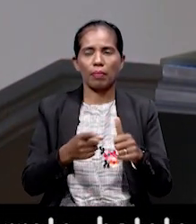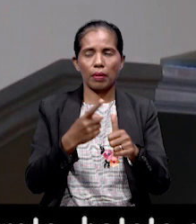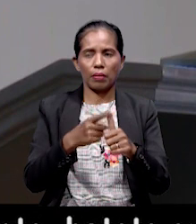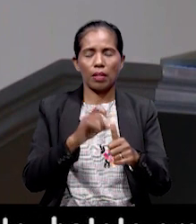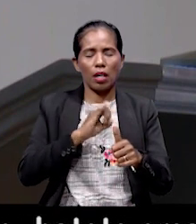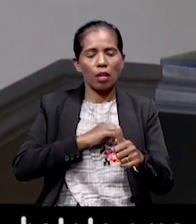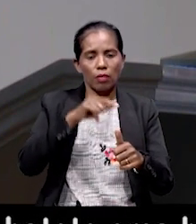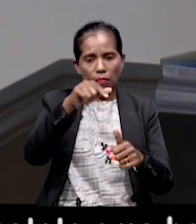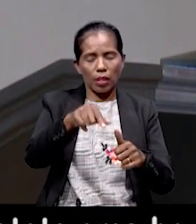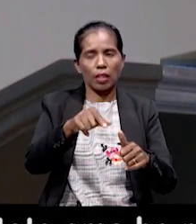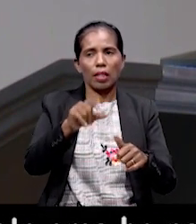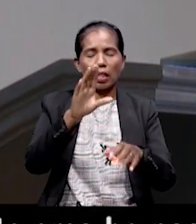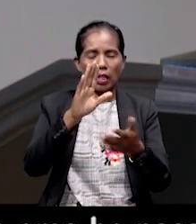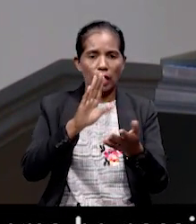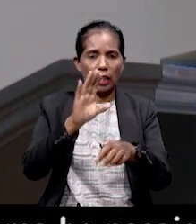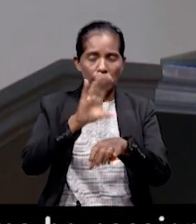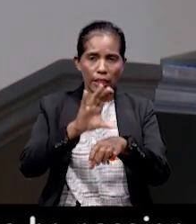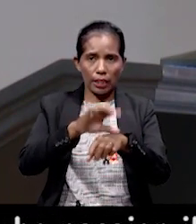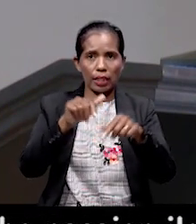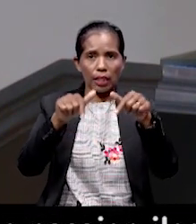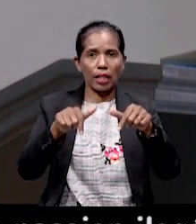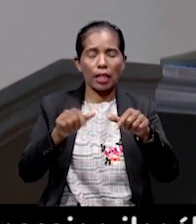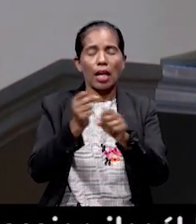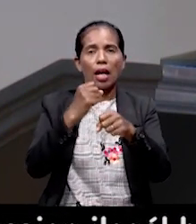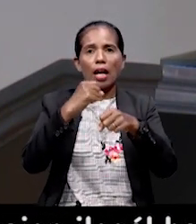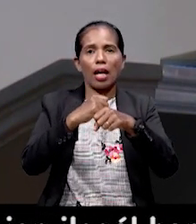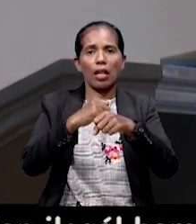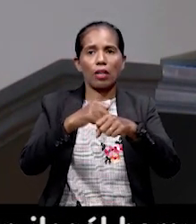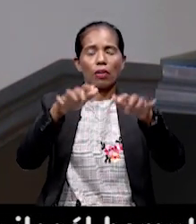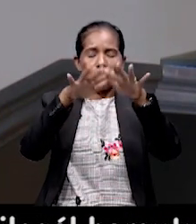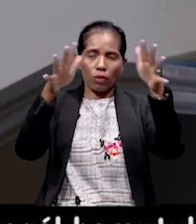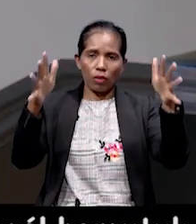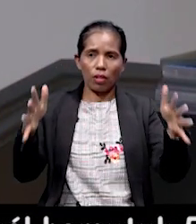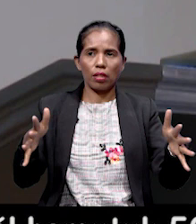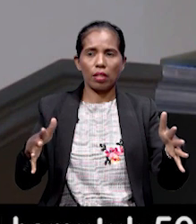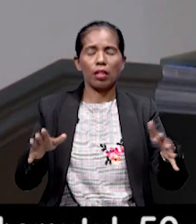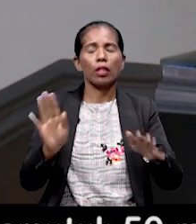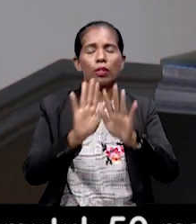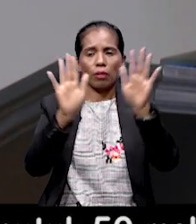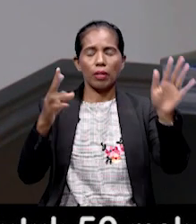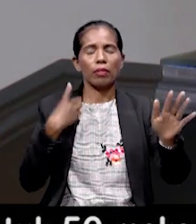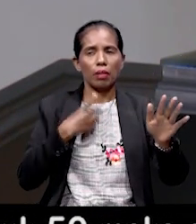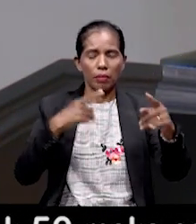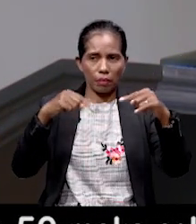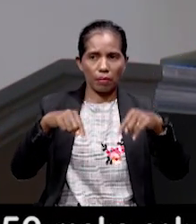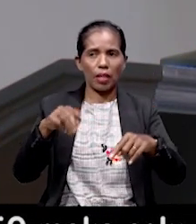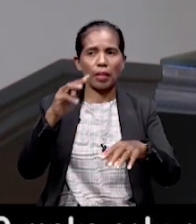hene uma krega ida ne uma tali. Domingo ame mai misa.